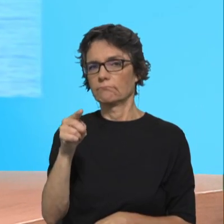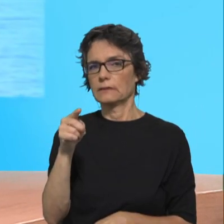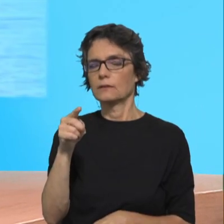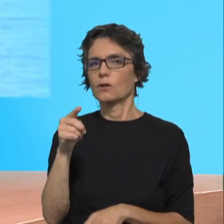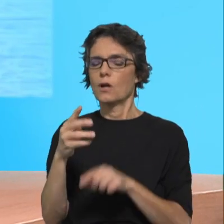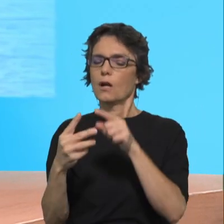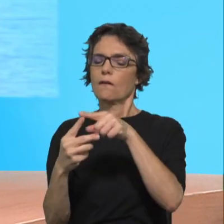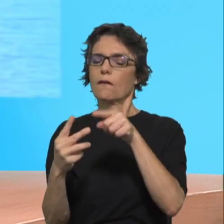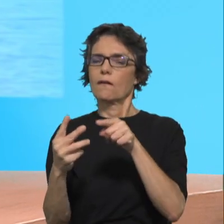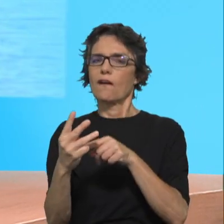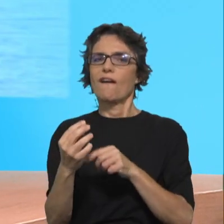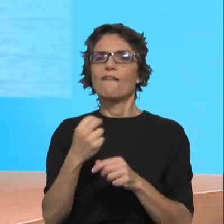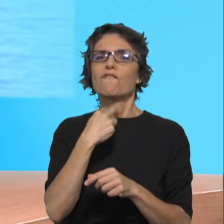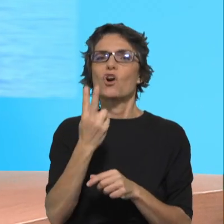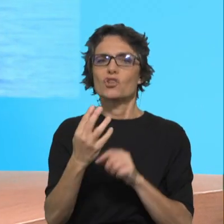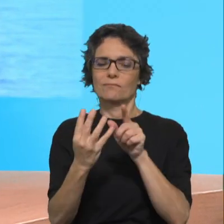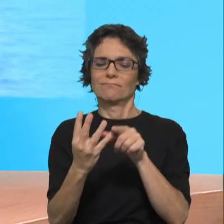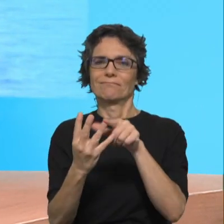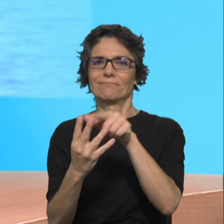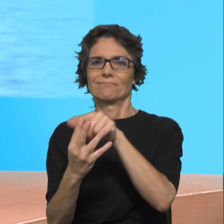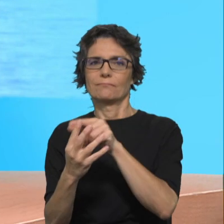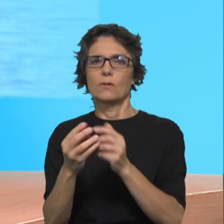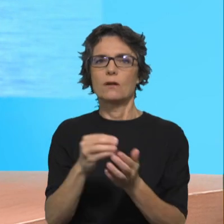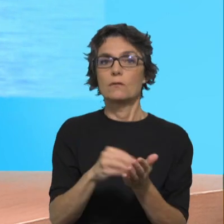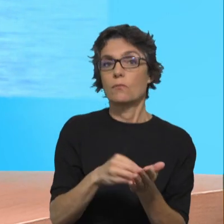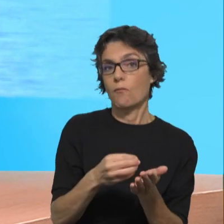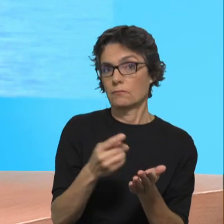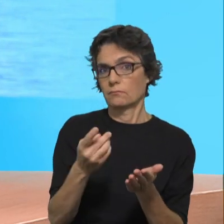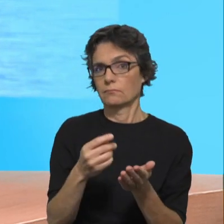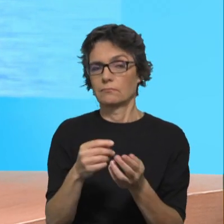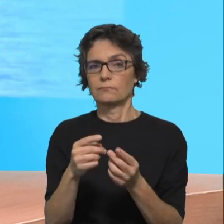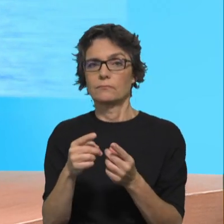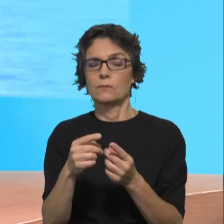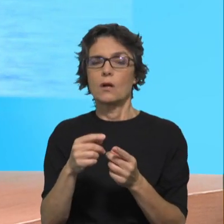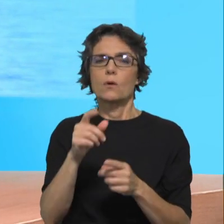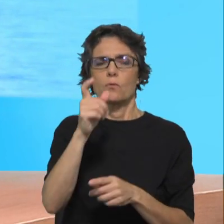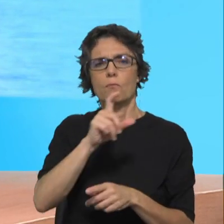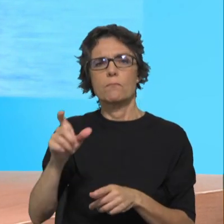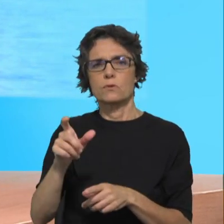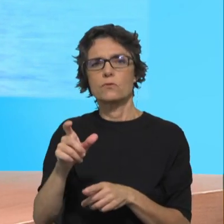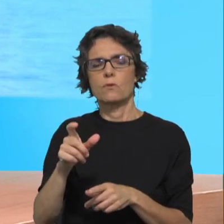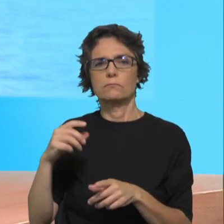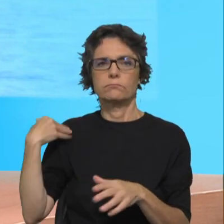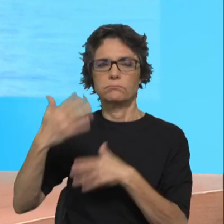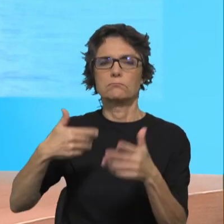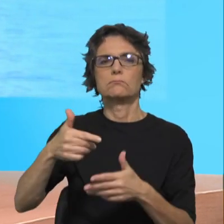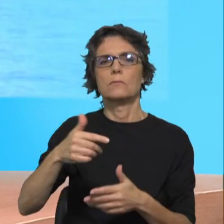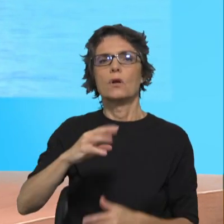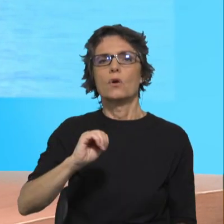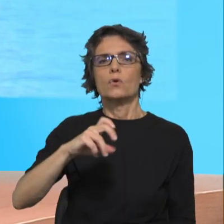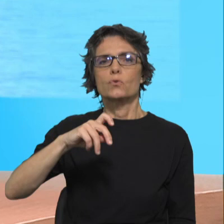vozes que se ouvem, não é? As vozes dos pobres, com alguém vindo do Senegal, um migrante por